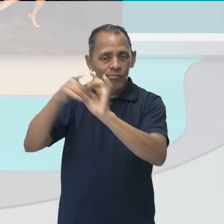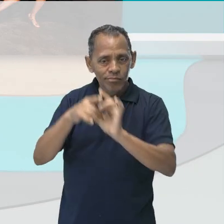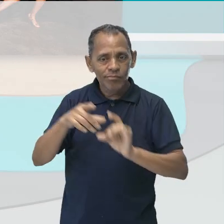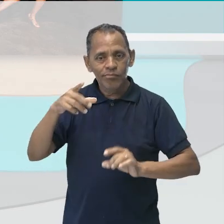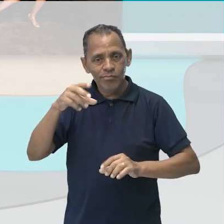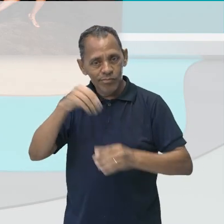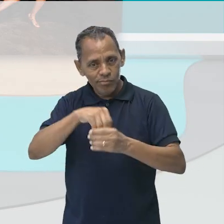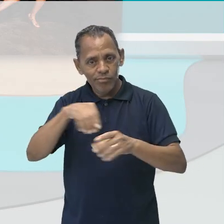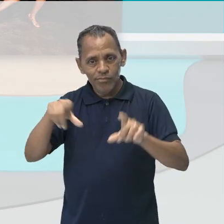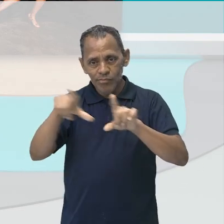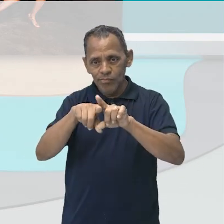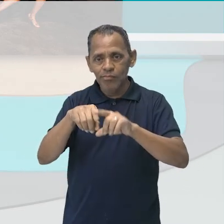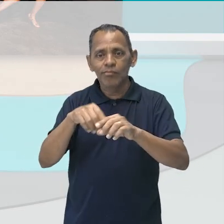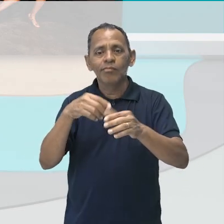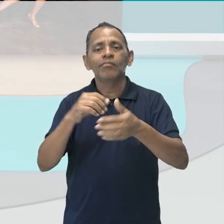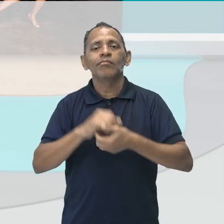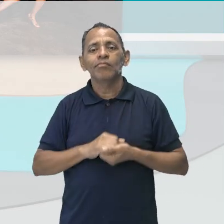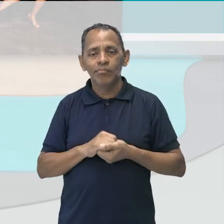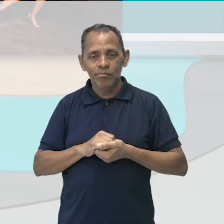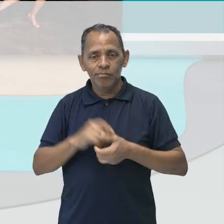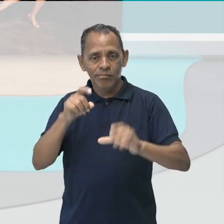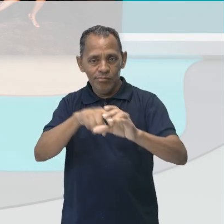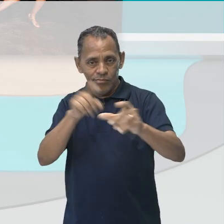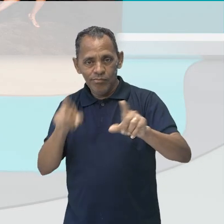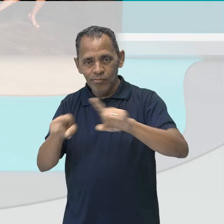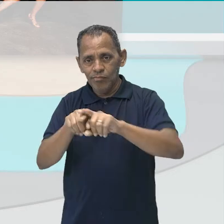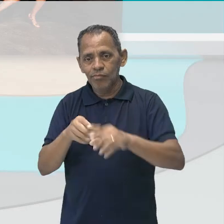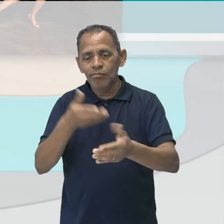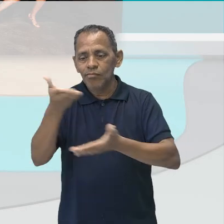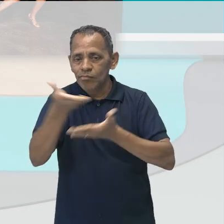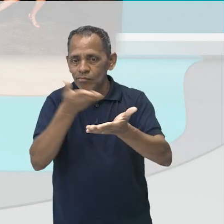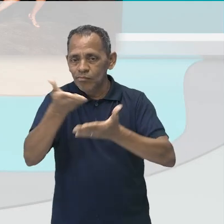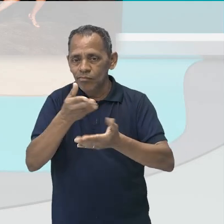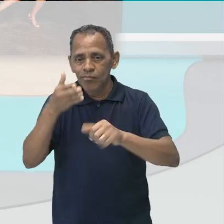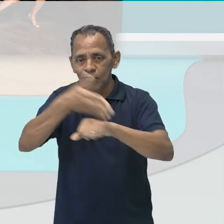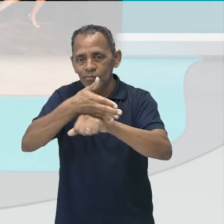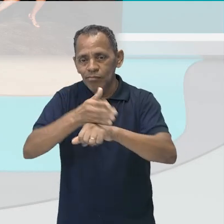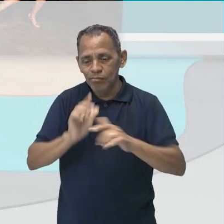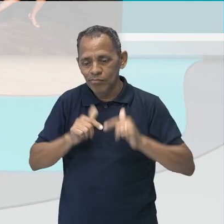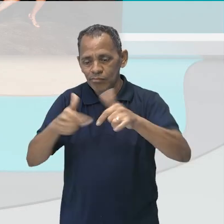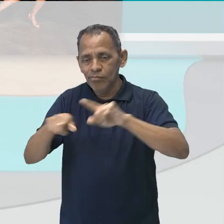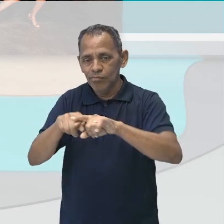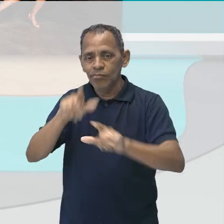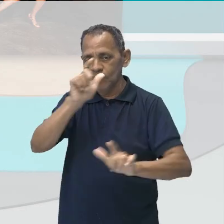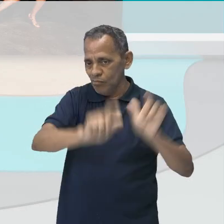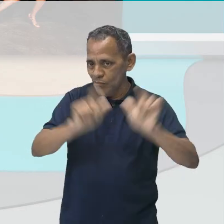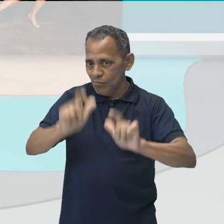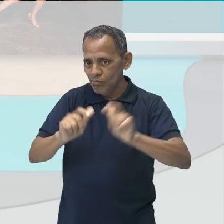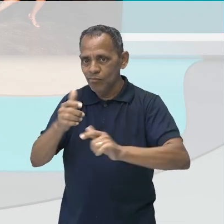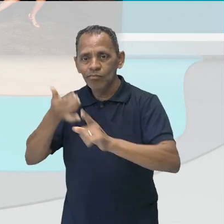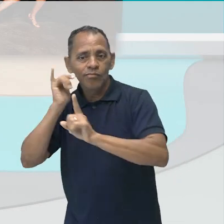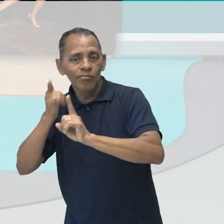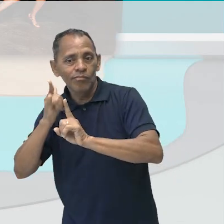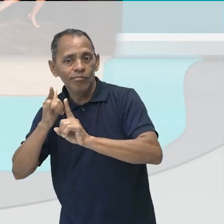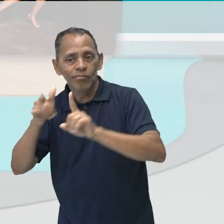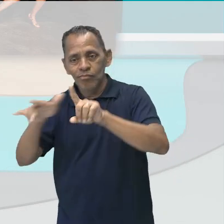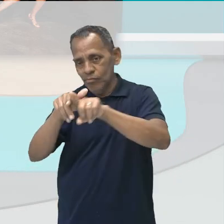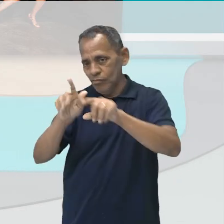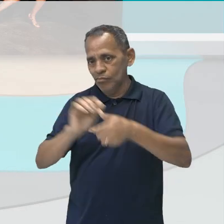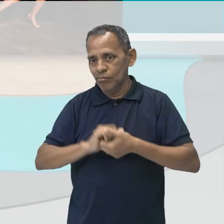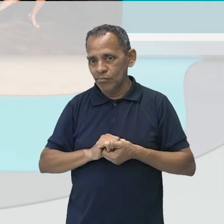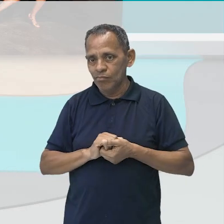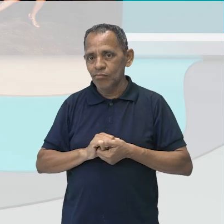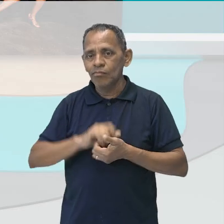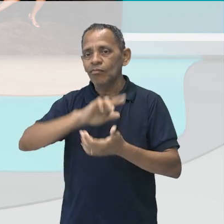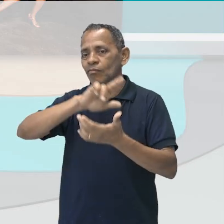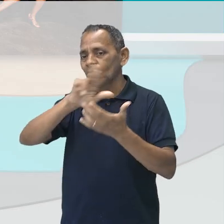contextos independentes. E temos o interativo, que promove a participação ativa do público na narrativa,